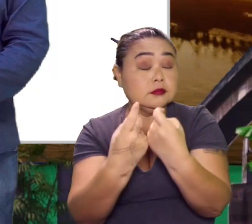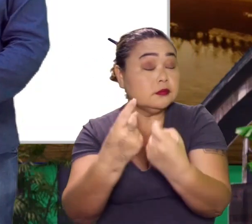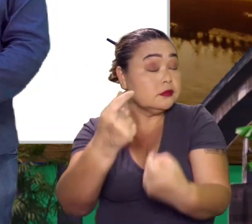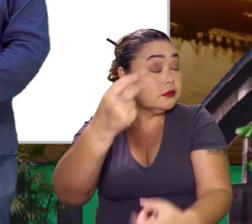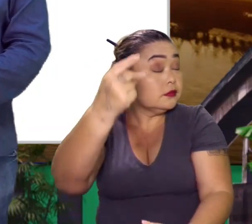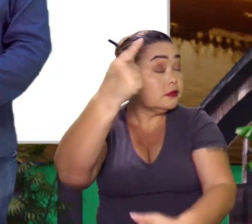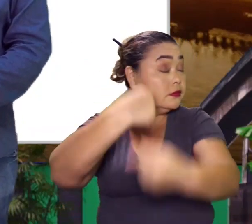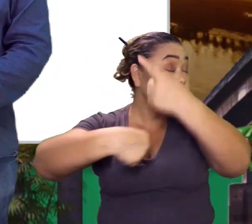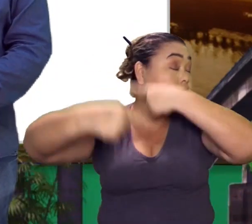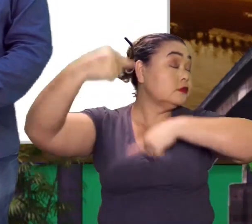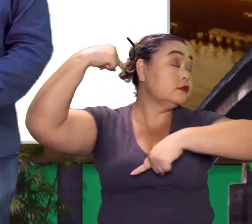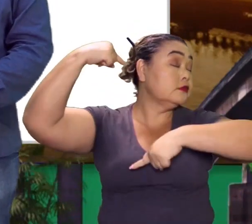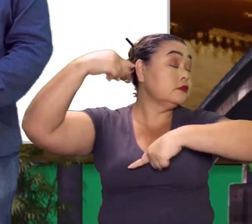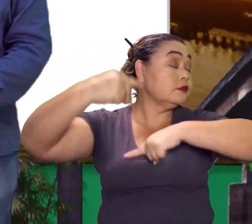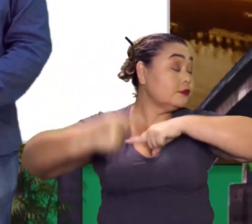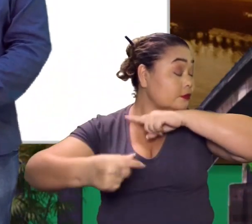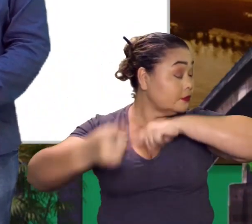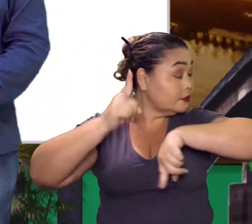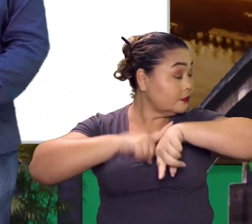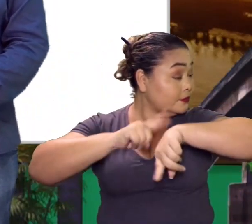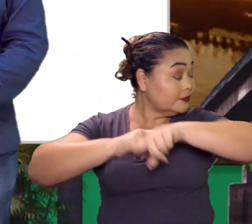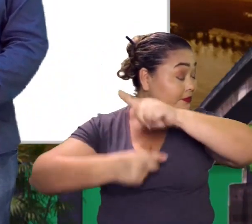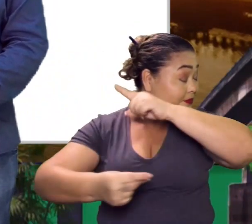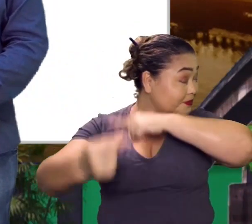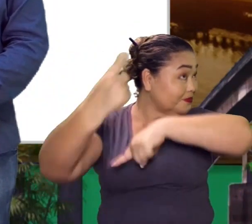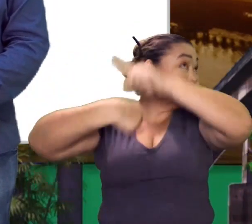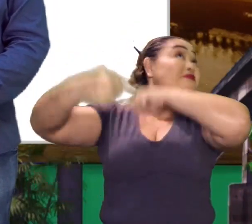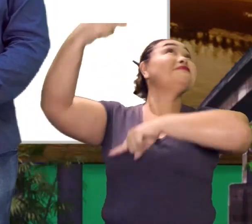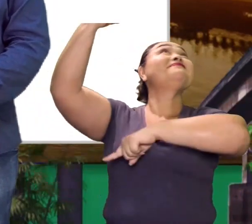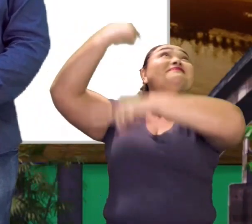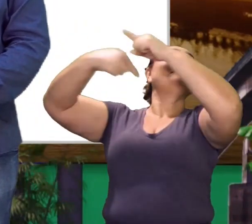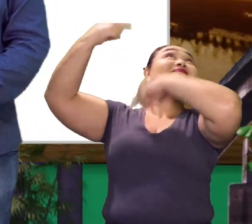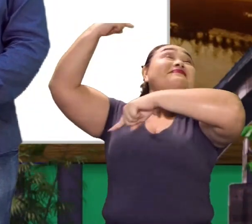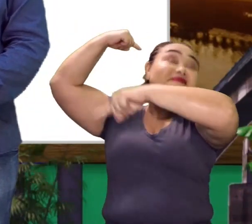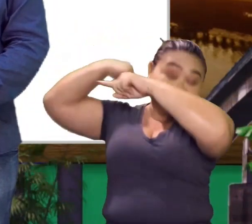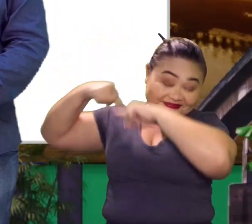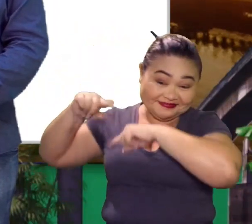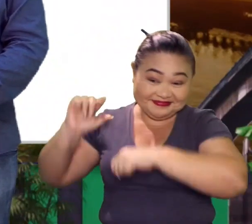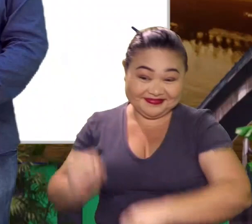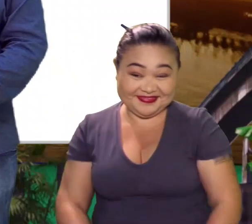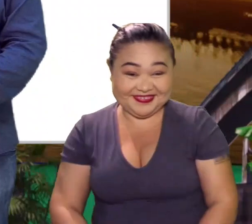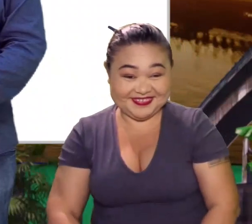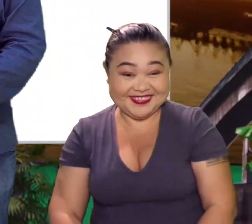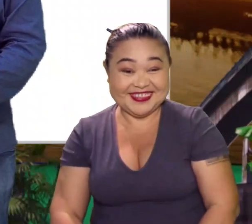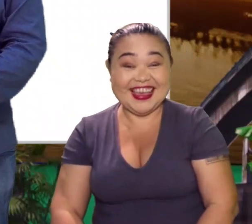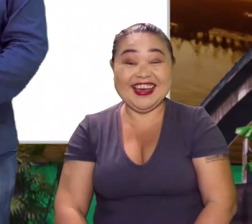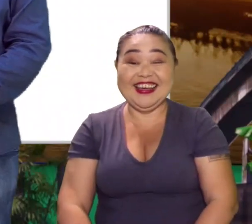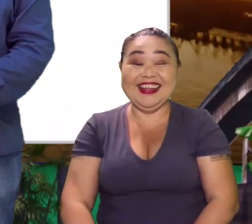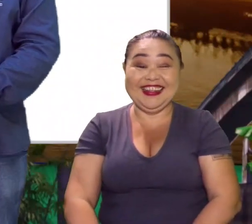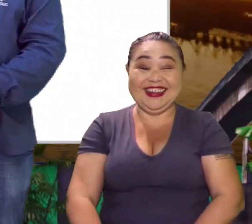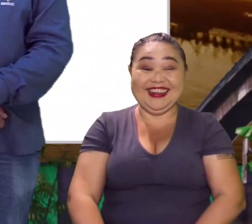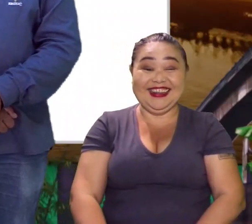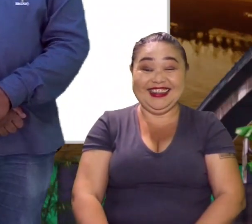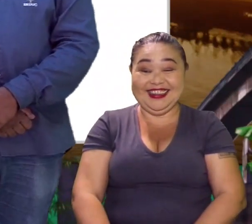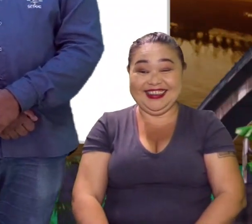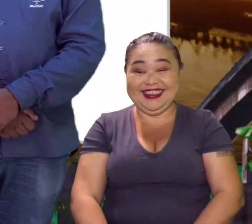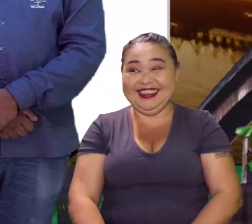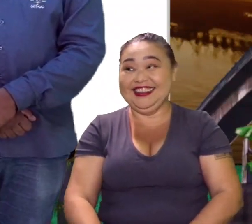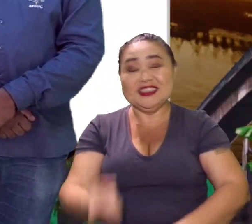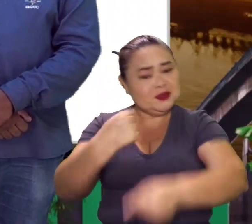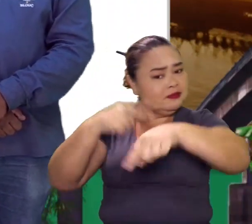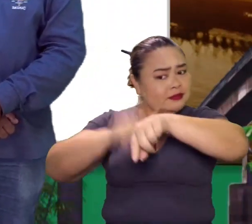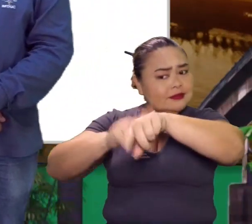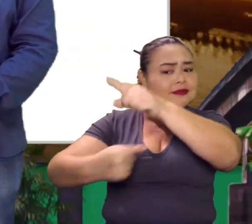tempo atrás, como é que é, Japa? Há muito tempo atrás, até eu já estou sabendo fazer esse negócio aí, olha aí.